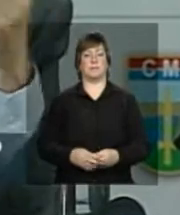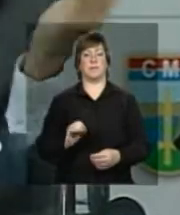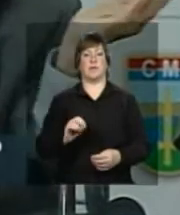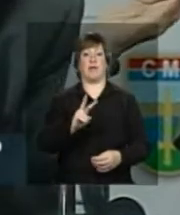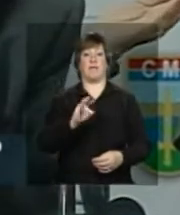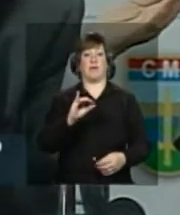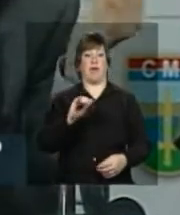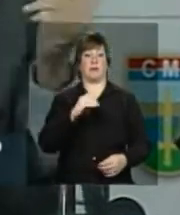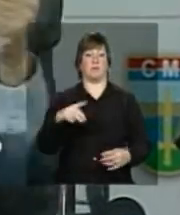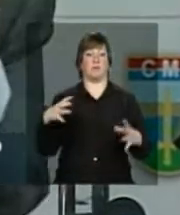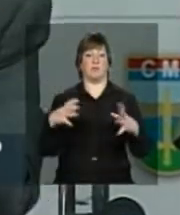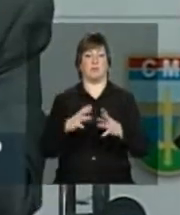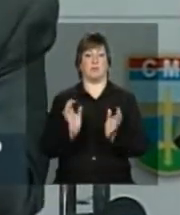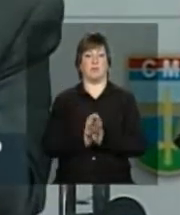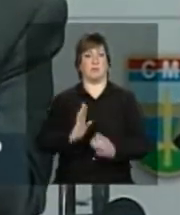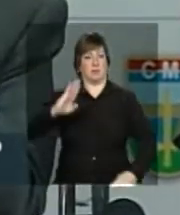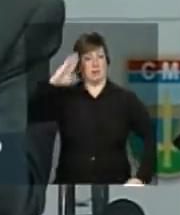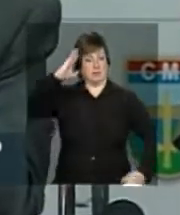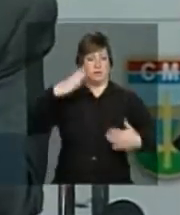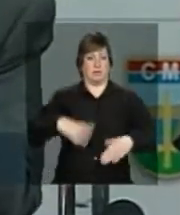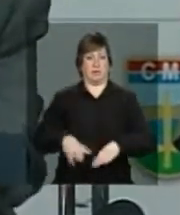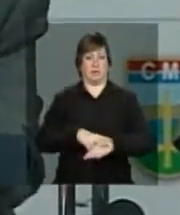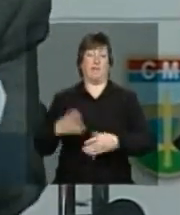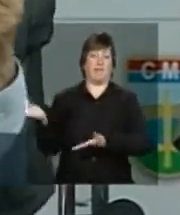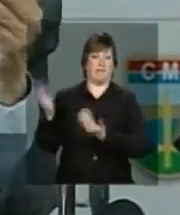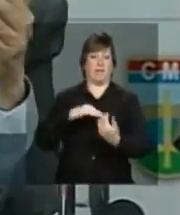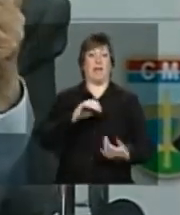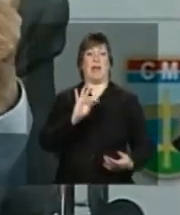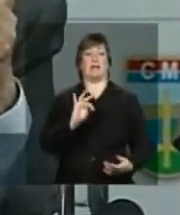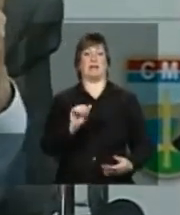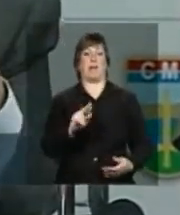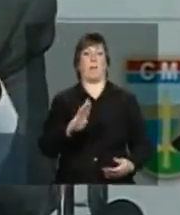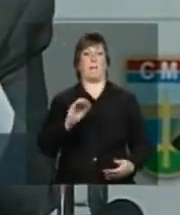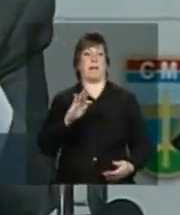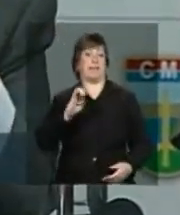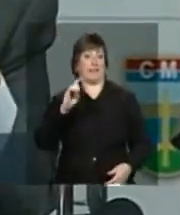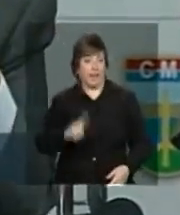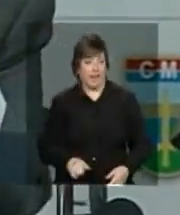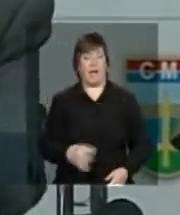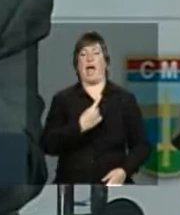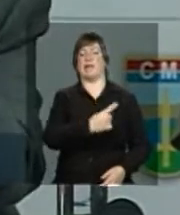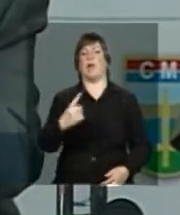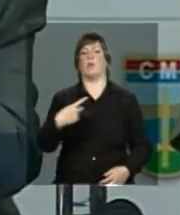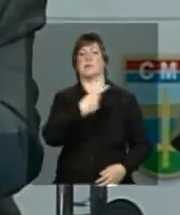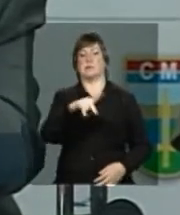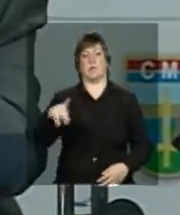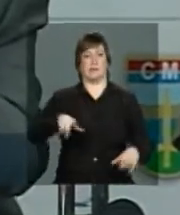aviação do Exército, que vem de Taubaté, cada um com a sua missão específica.